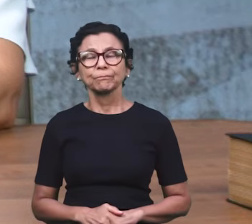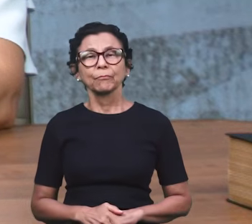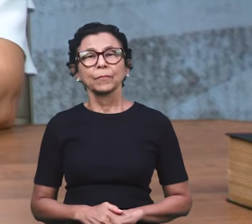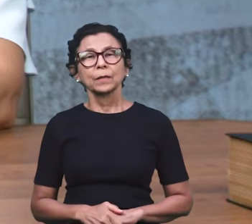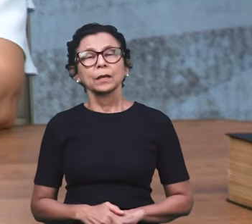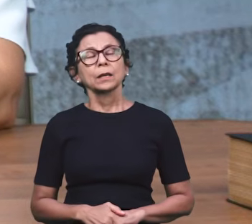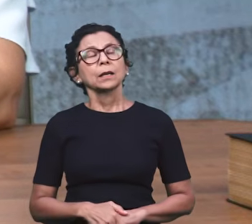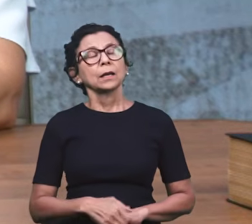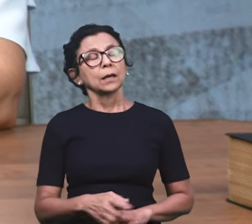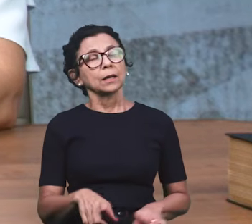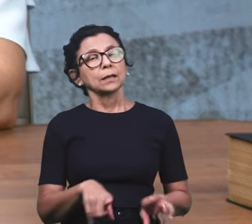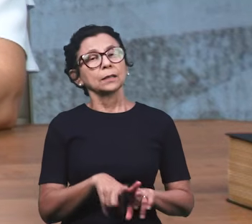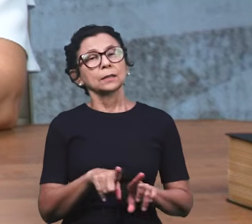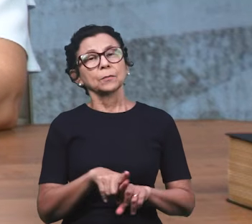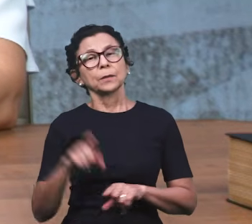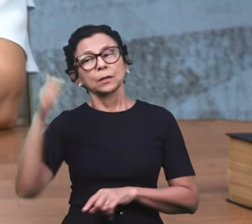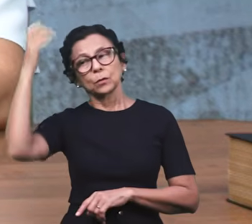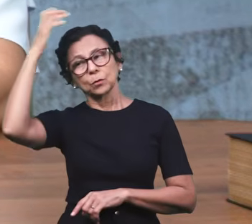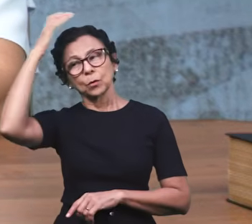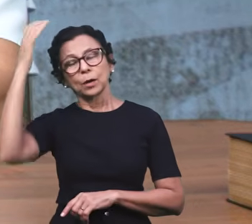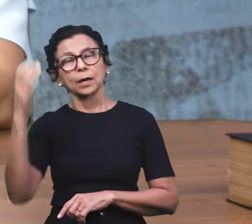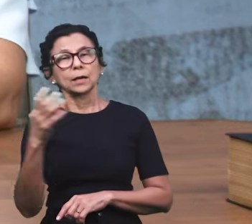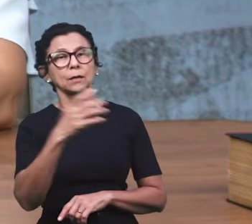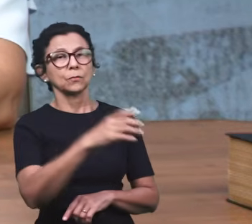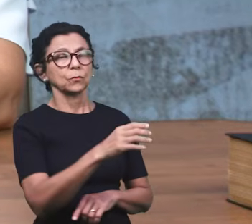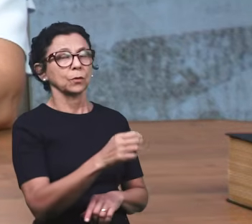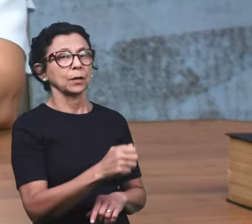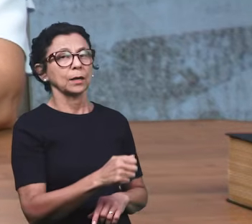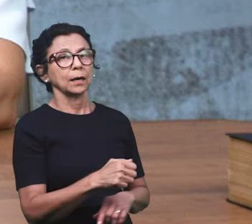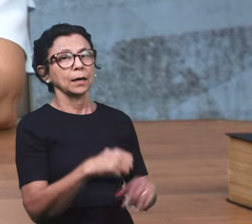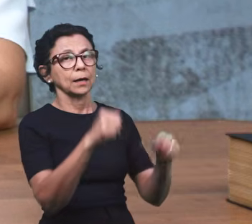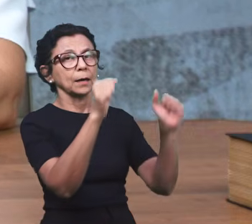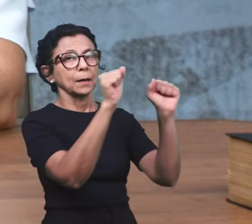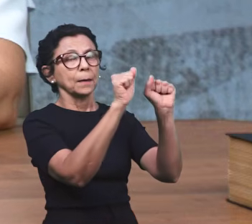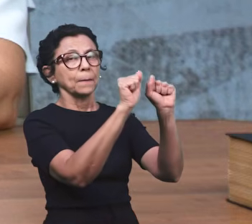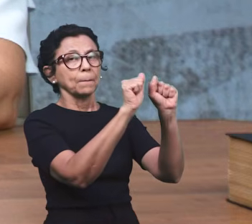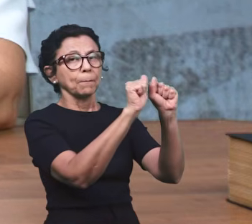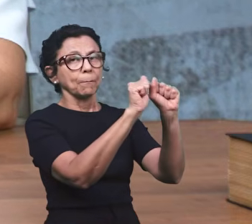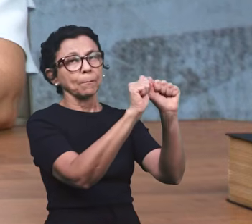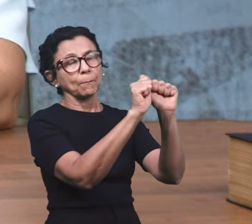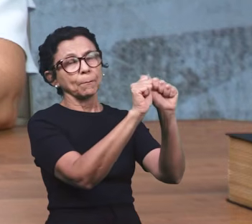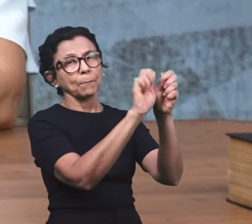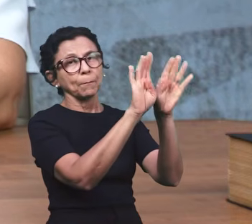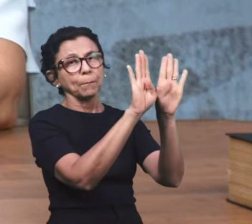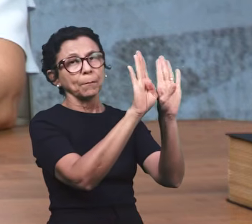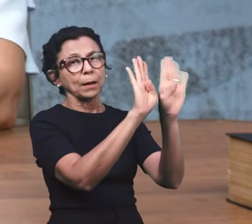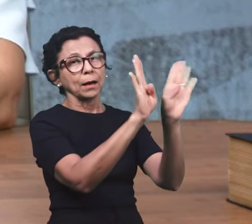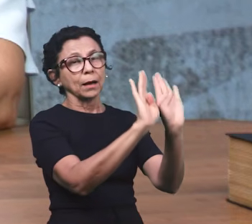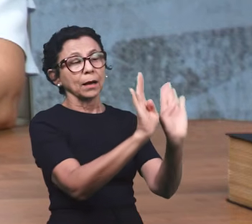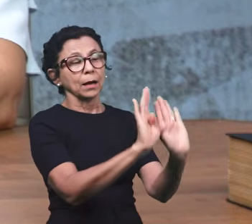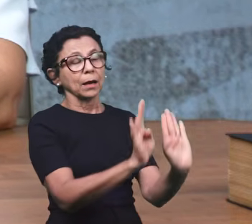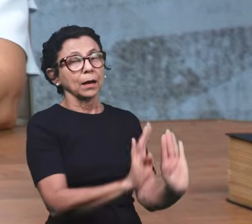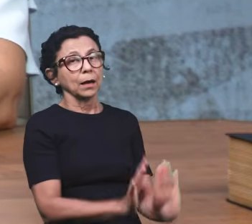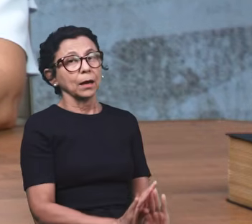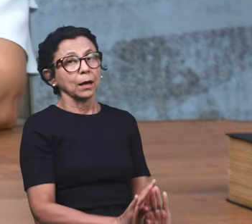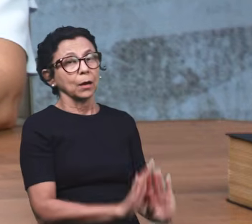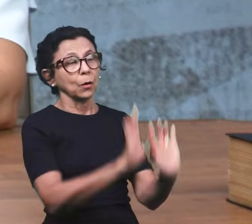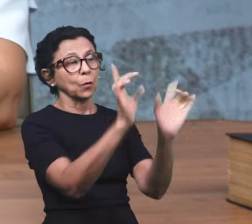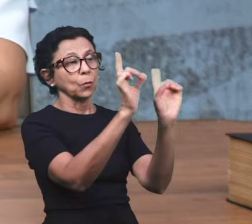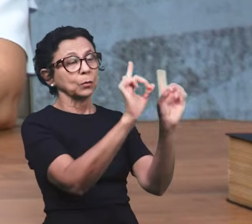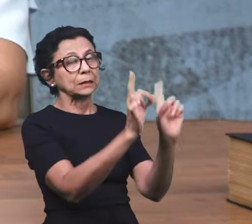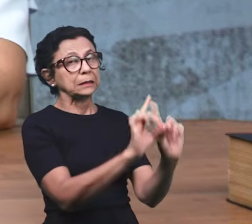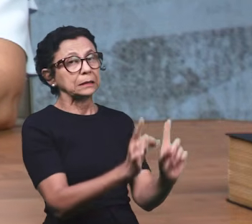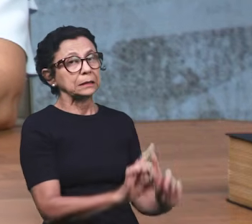serviu a Baal e se encurvou diante dele. E levantou um altar a Baal